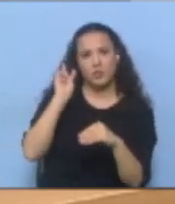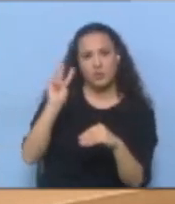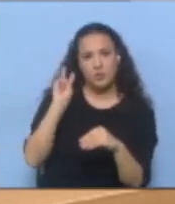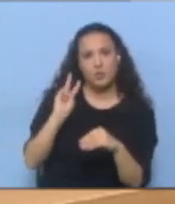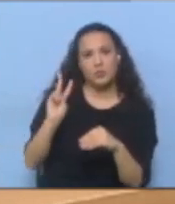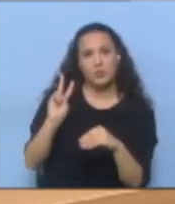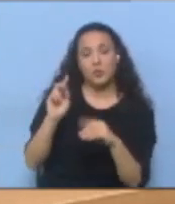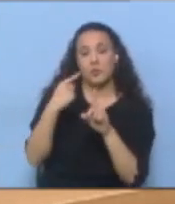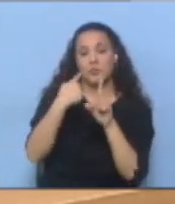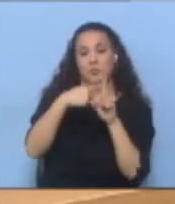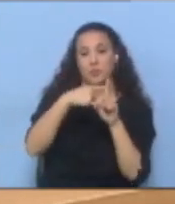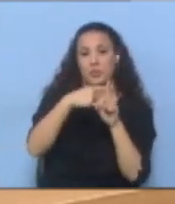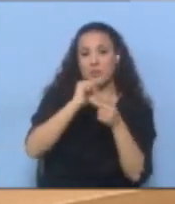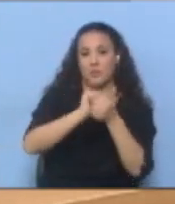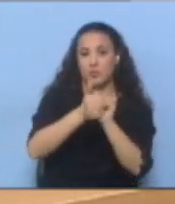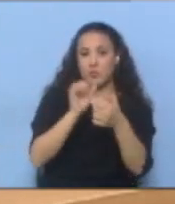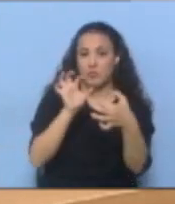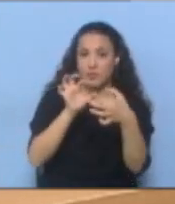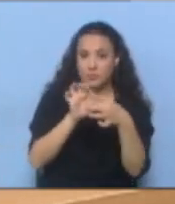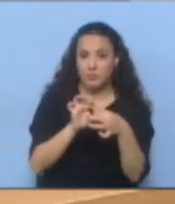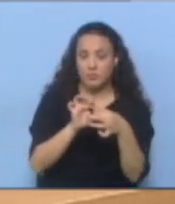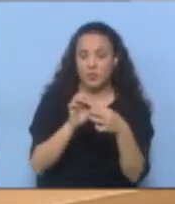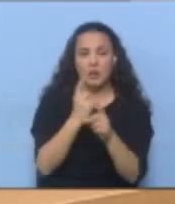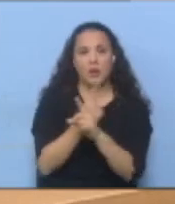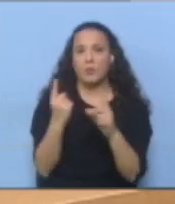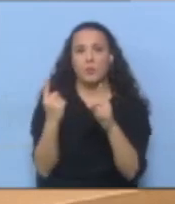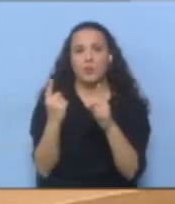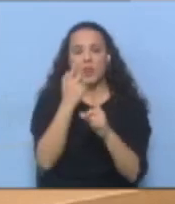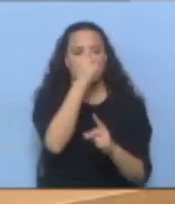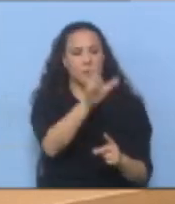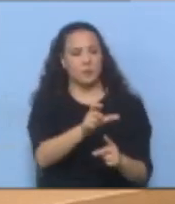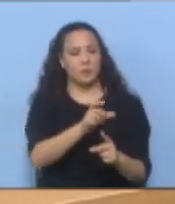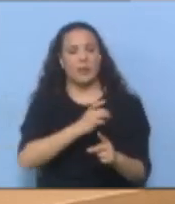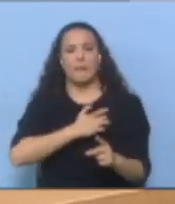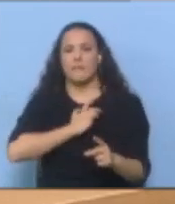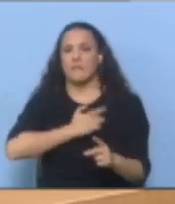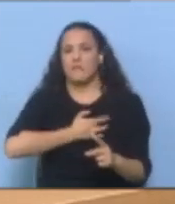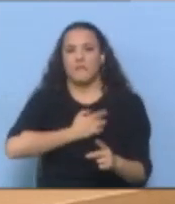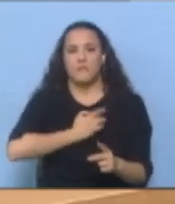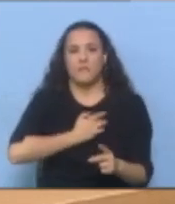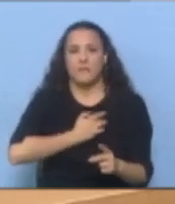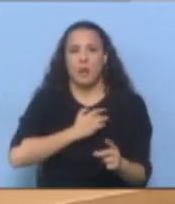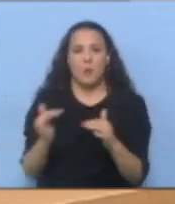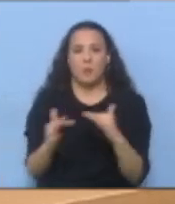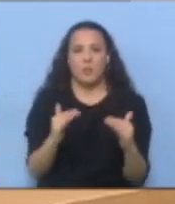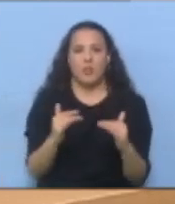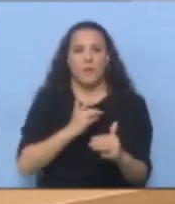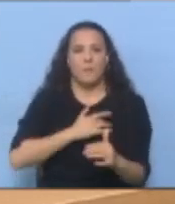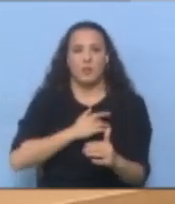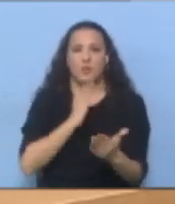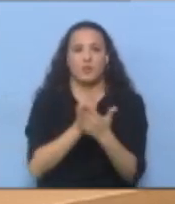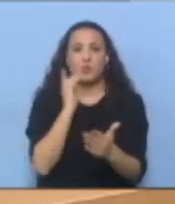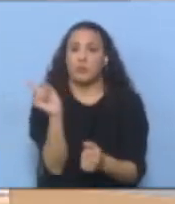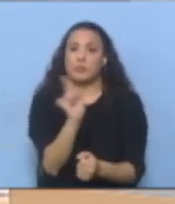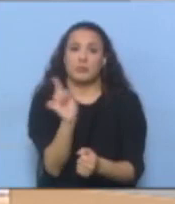positiva do desporto, porque o apaixonado é interessante, é importante haver paixão, mas não pode ser só paixão, porque... Não pode ser